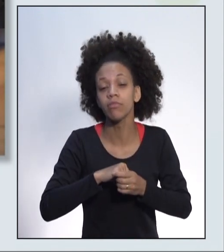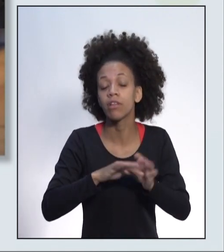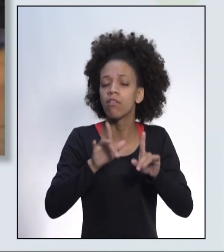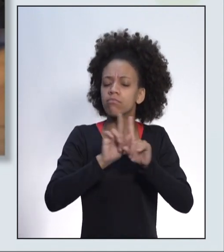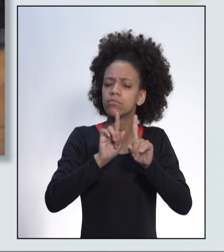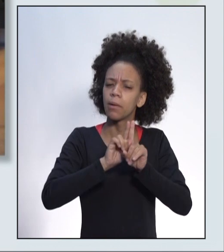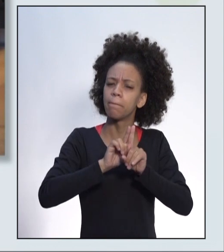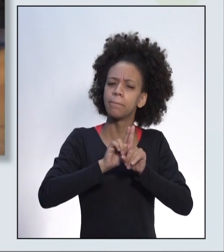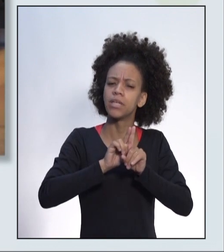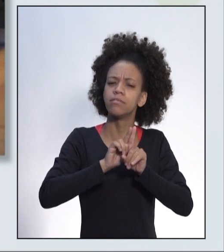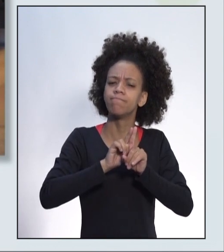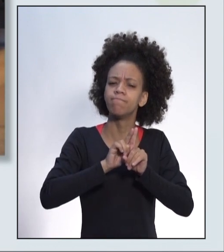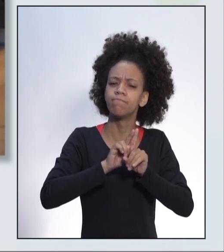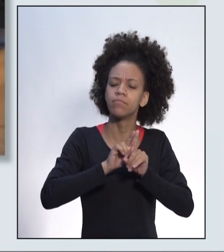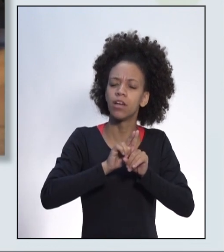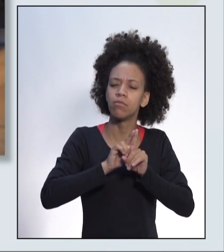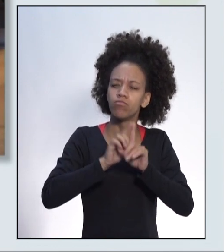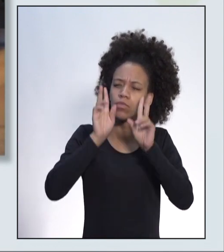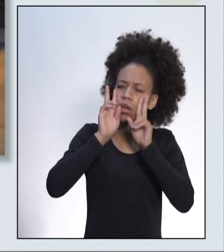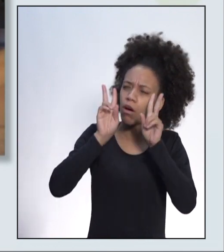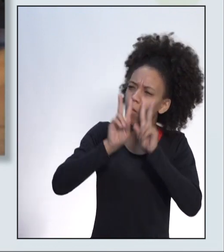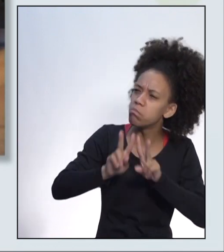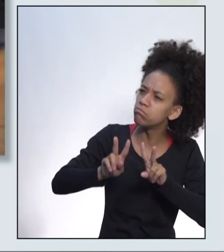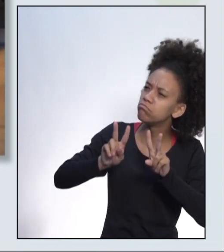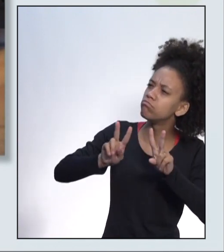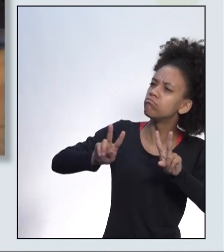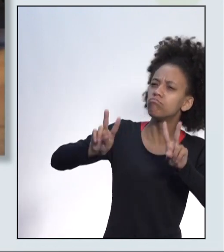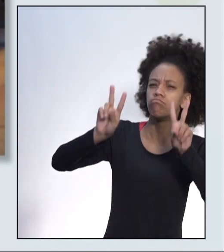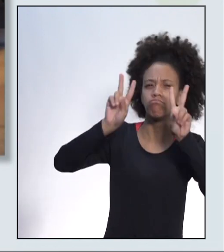estou aprendendo a observar,